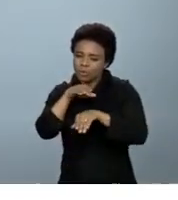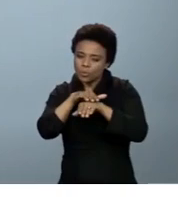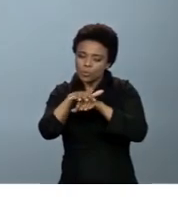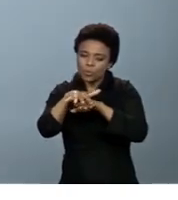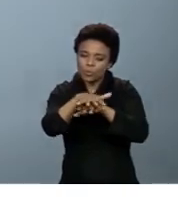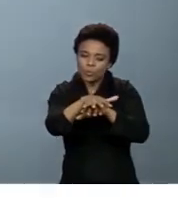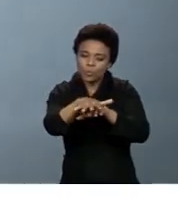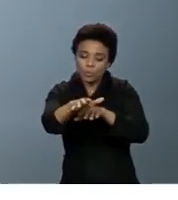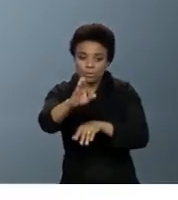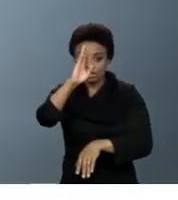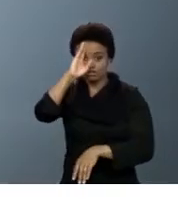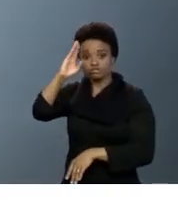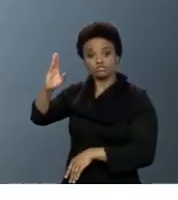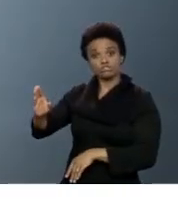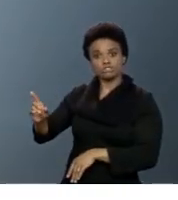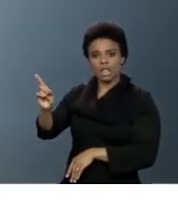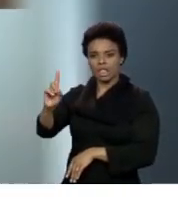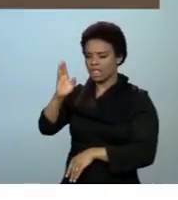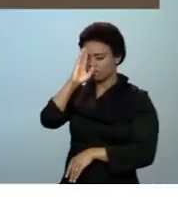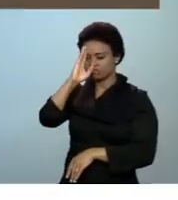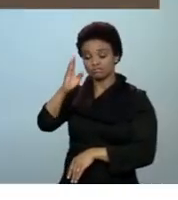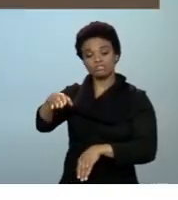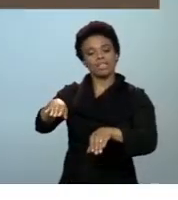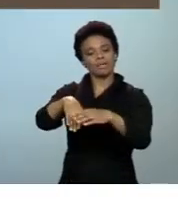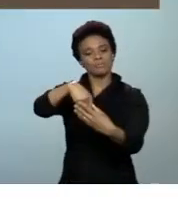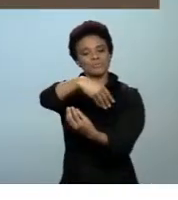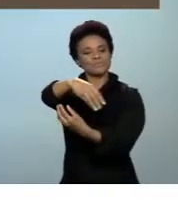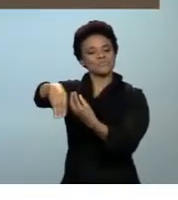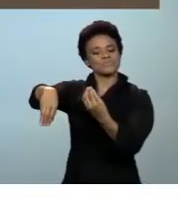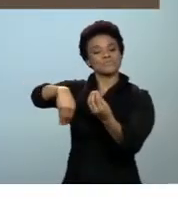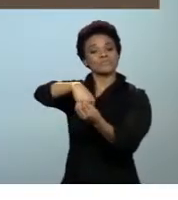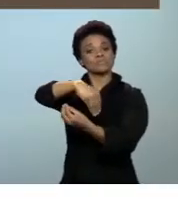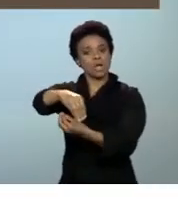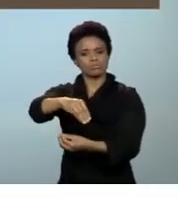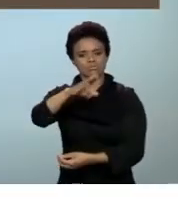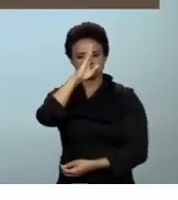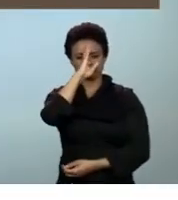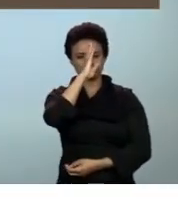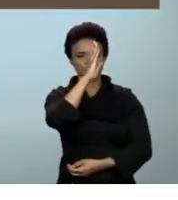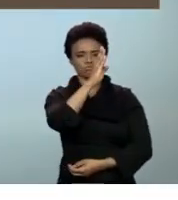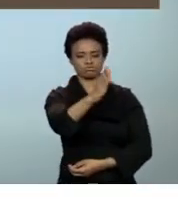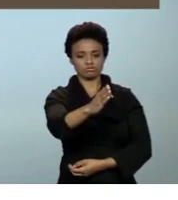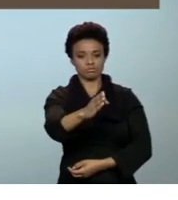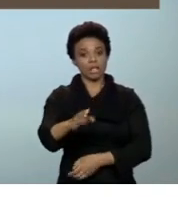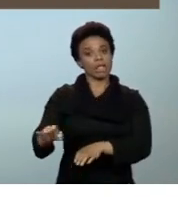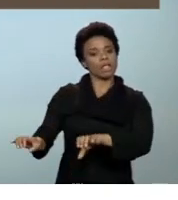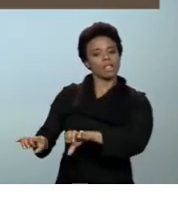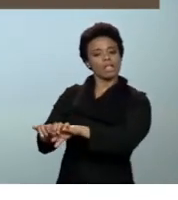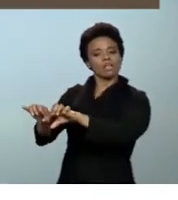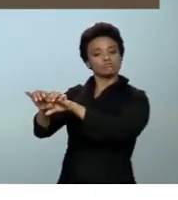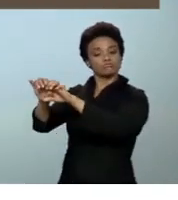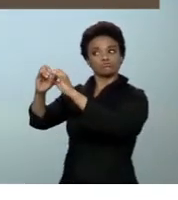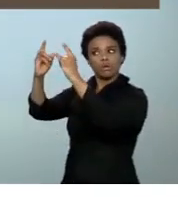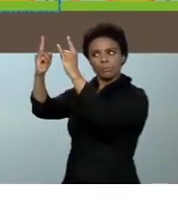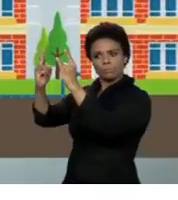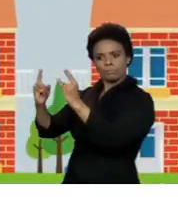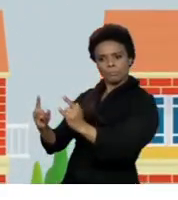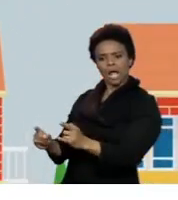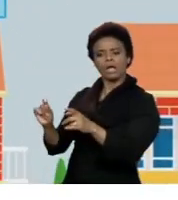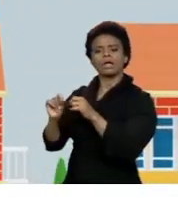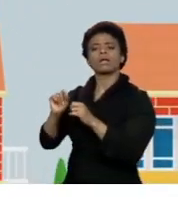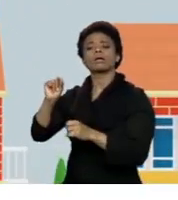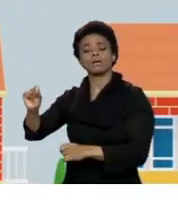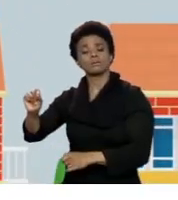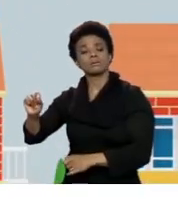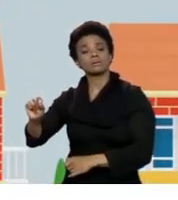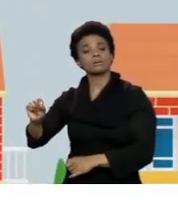direto, indireto ou misto. No abastecimento direto, o fornecimento à estrutura predial é feito pela rede pública. Já